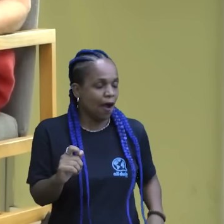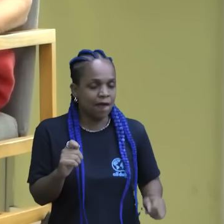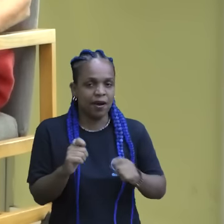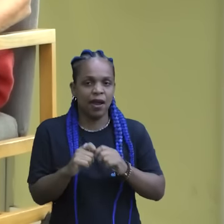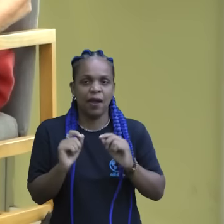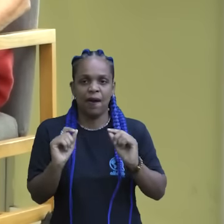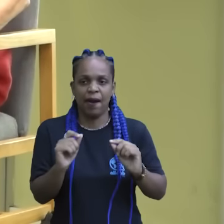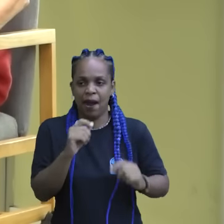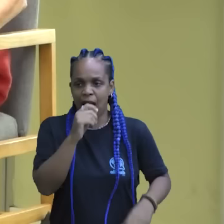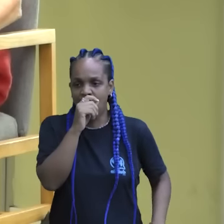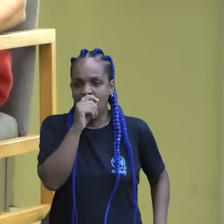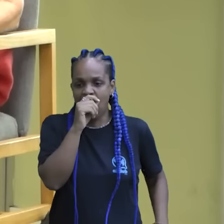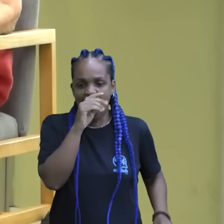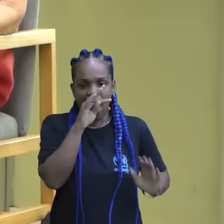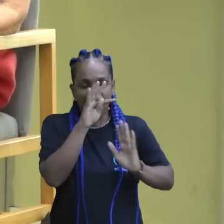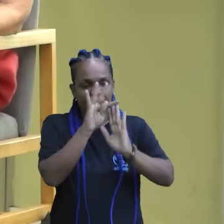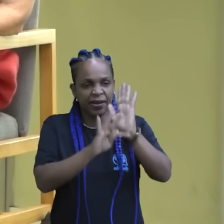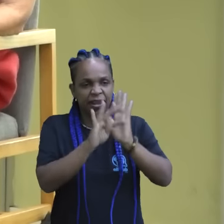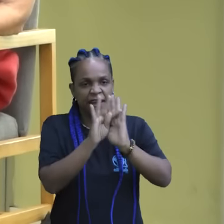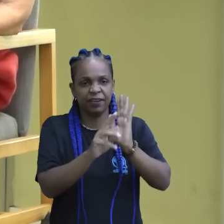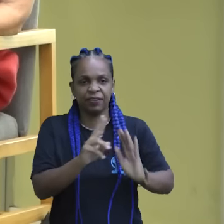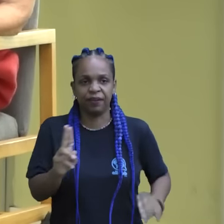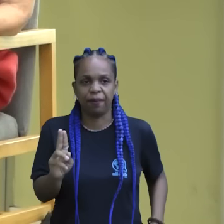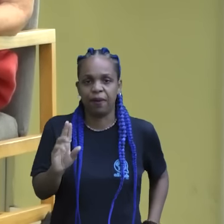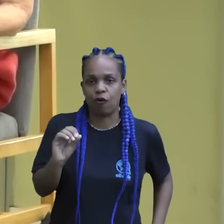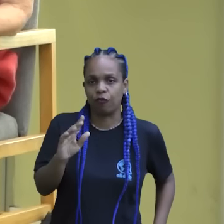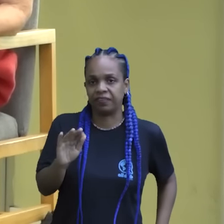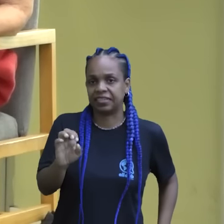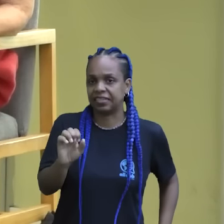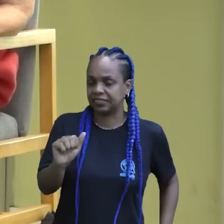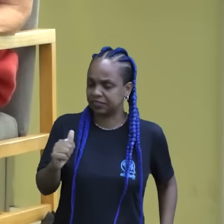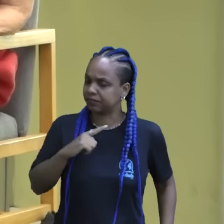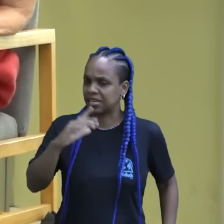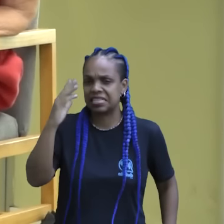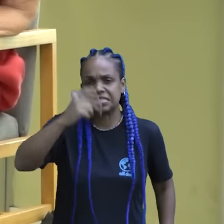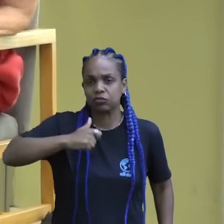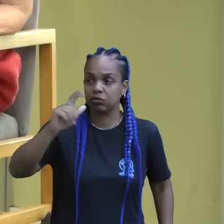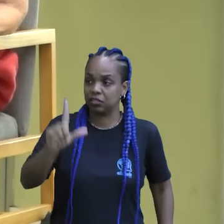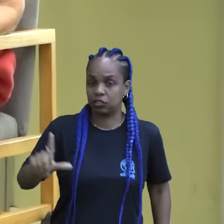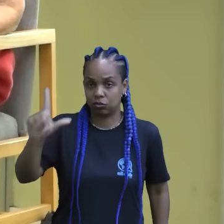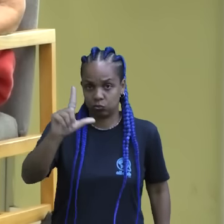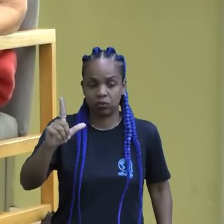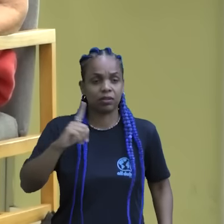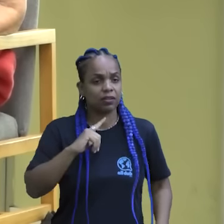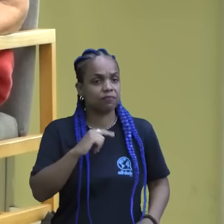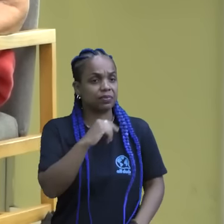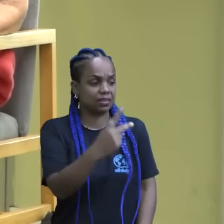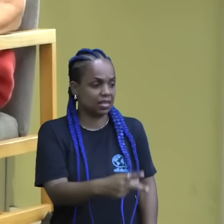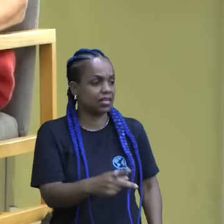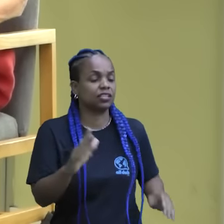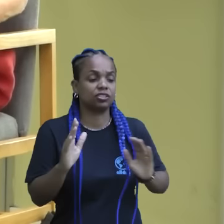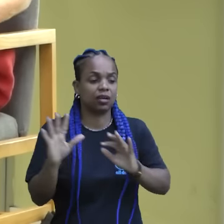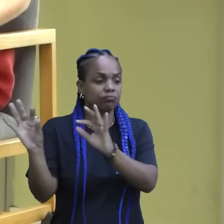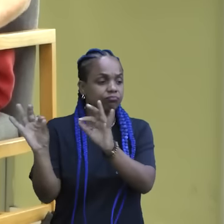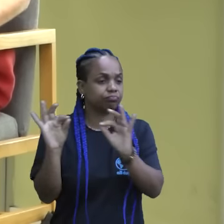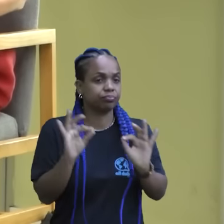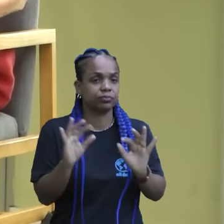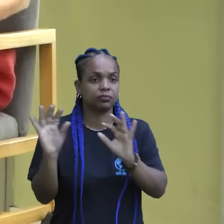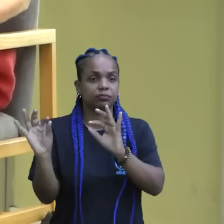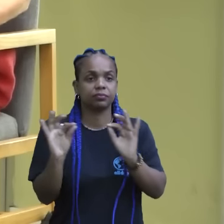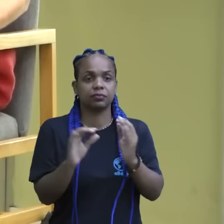Literatura, em que ele cita Dostoiévski e outro. Mas o que eu acho barato... é que ele chega lá e não faz a